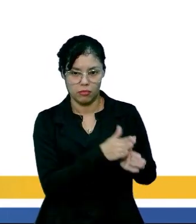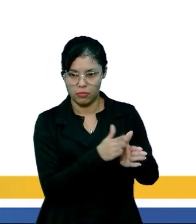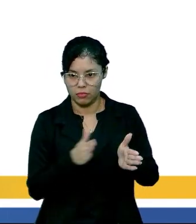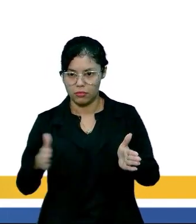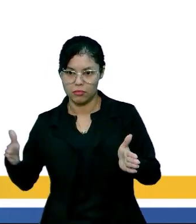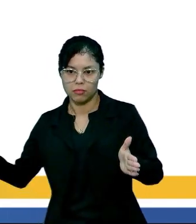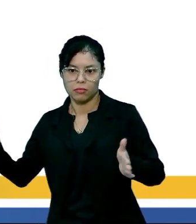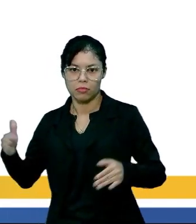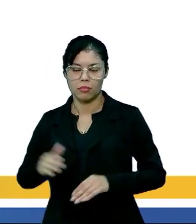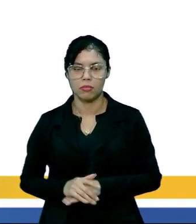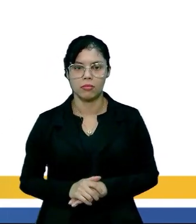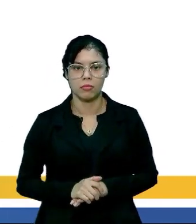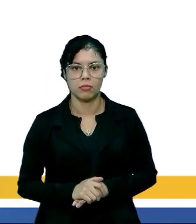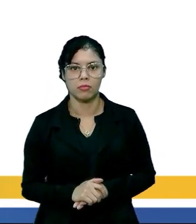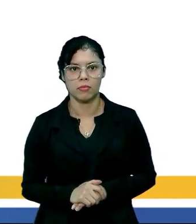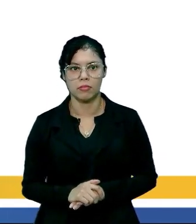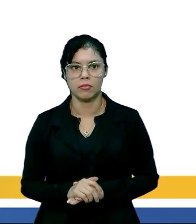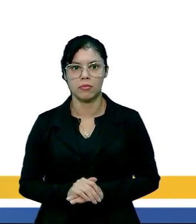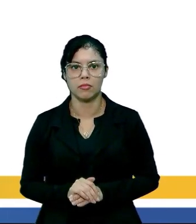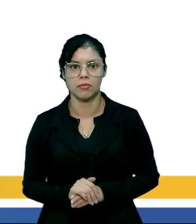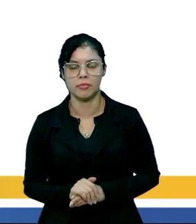trajetória.